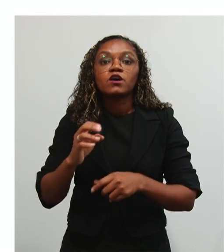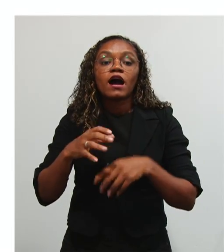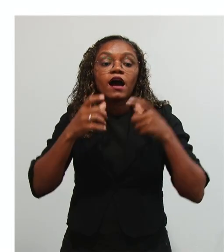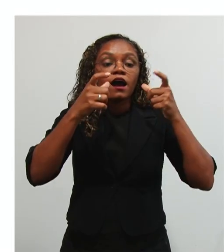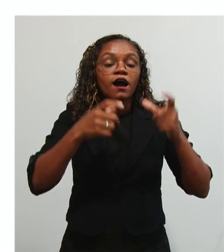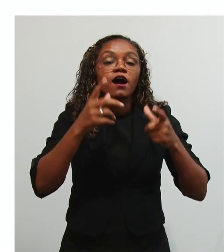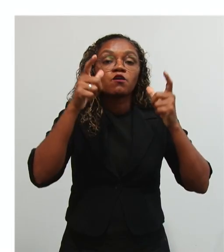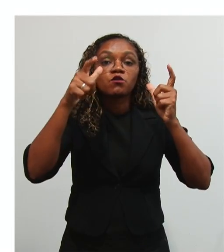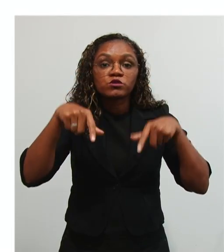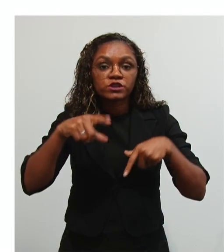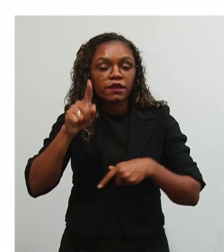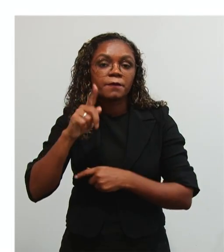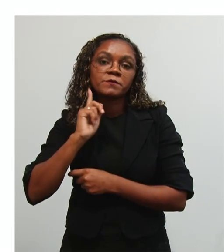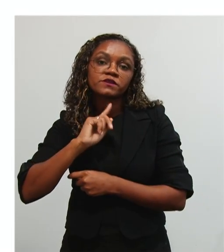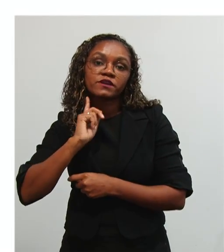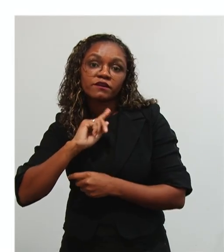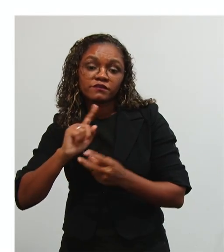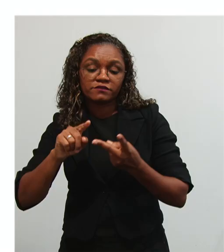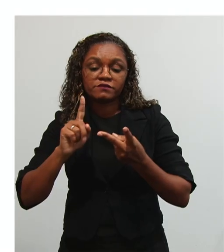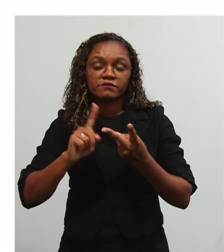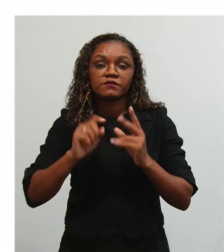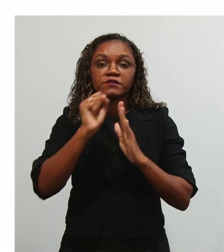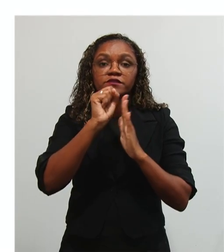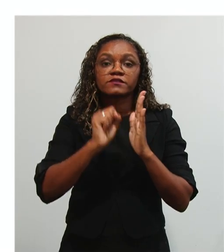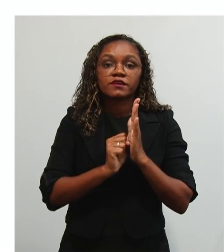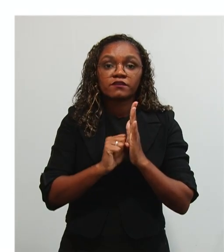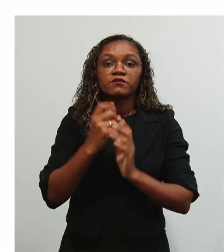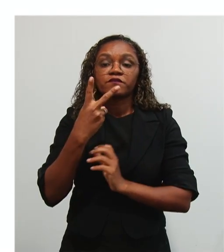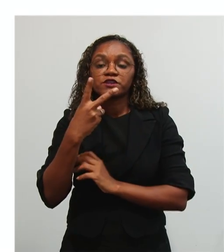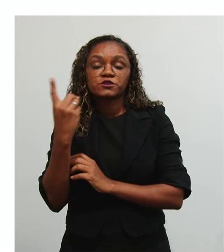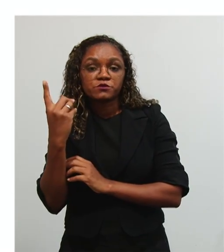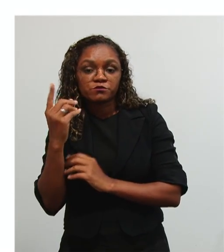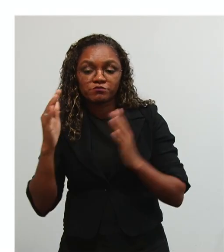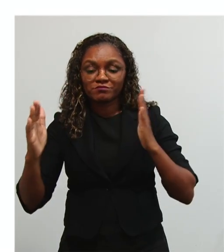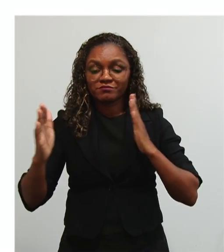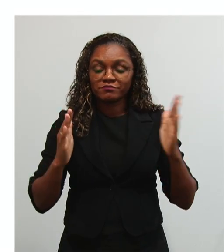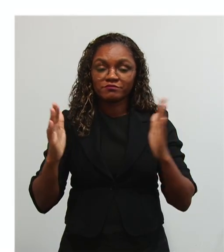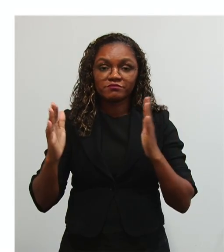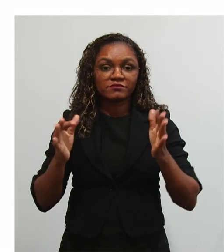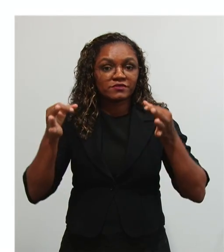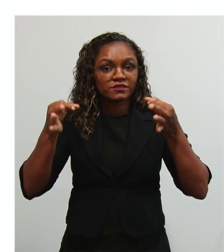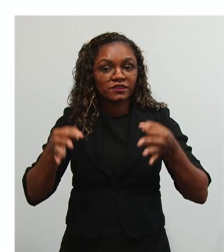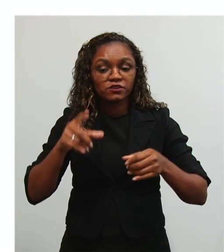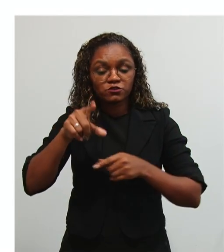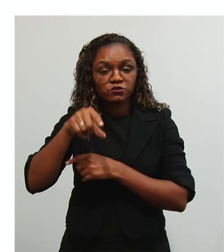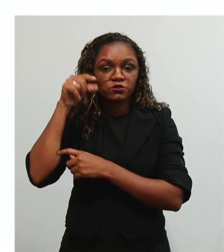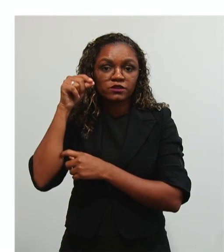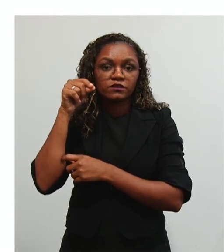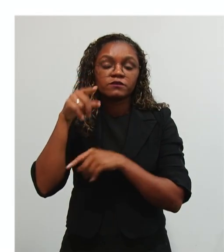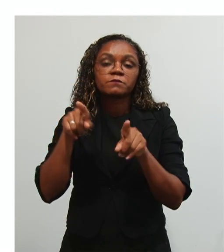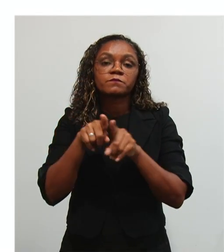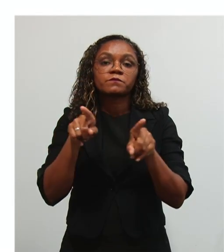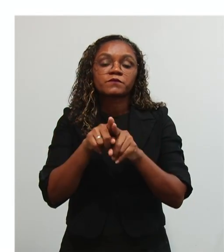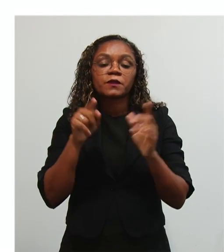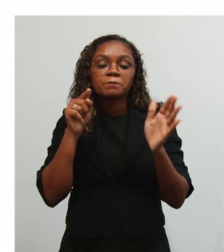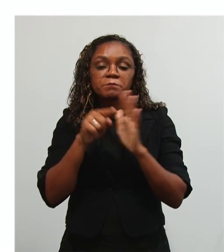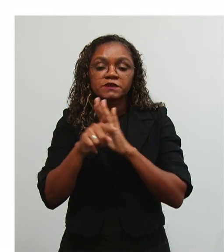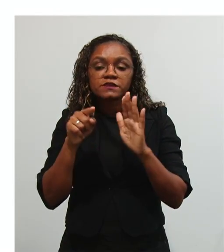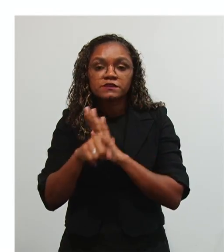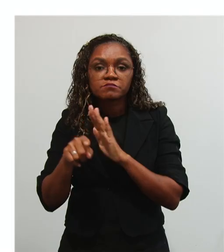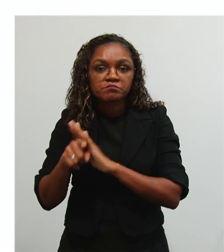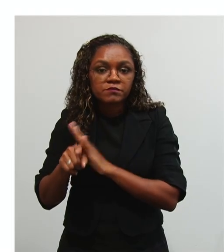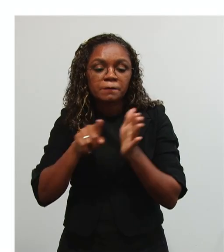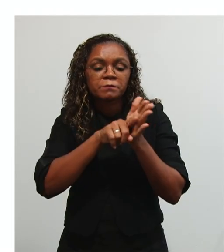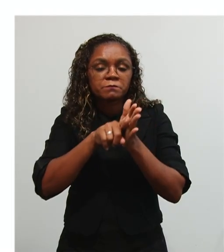segunda década do século XXI, ou seja, de 2010 a 2020. E aí a gente vai pesquisar com que barreiras sociais